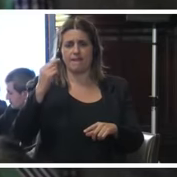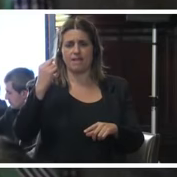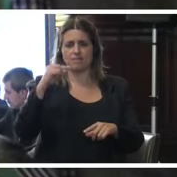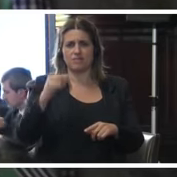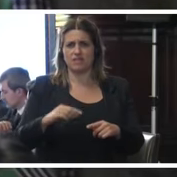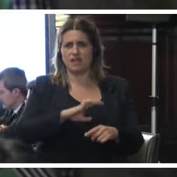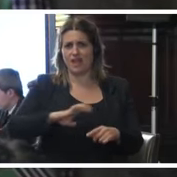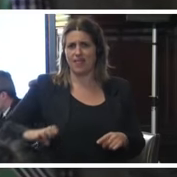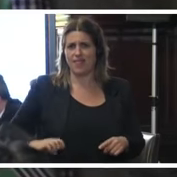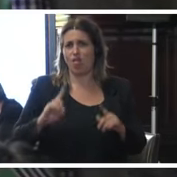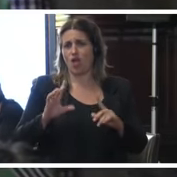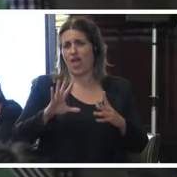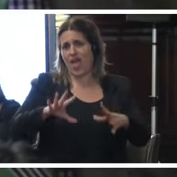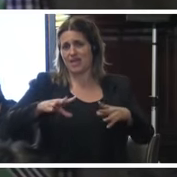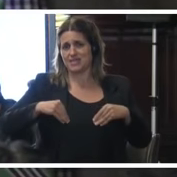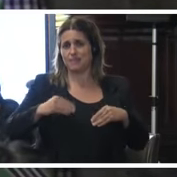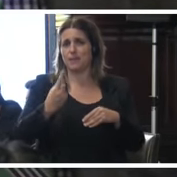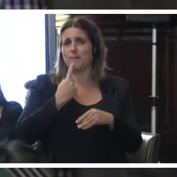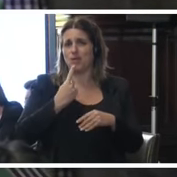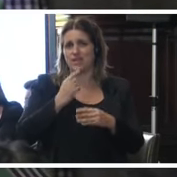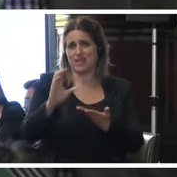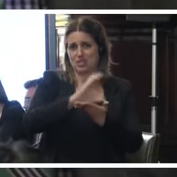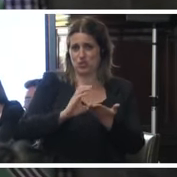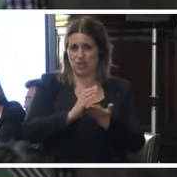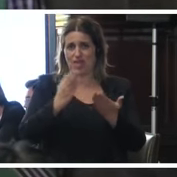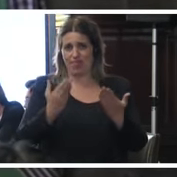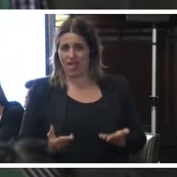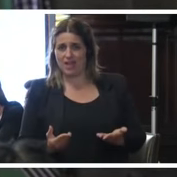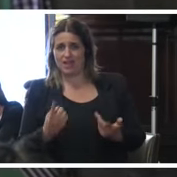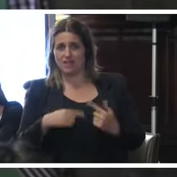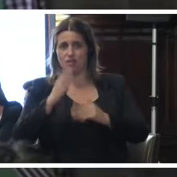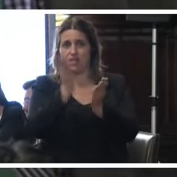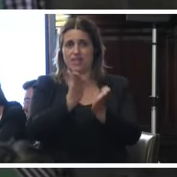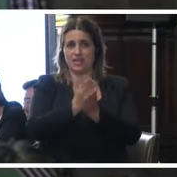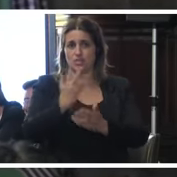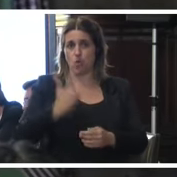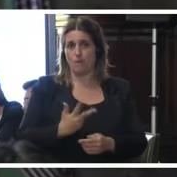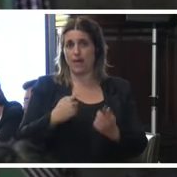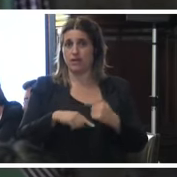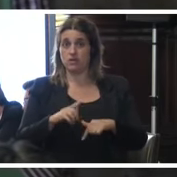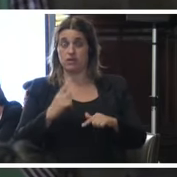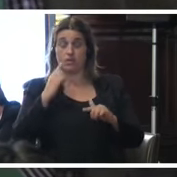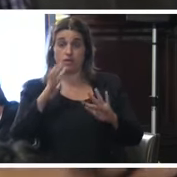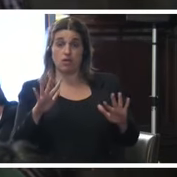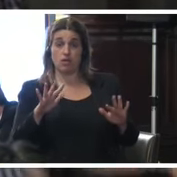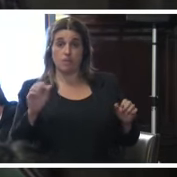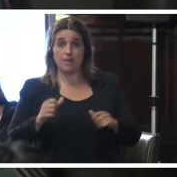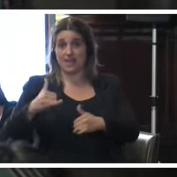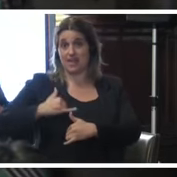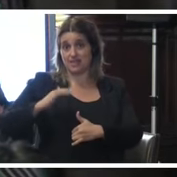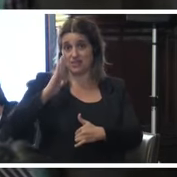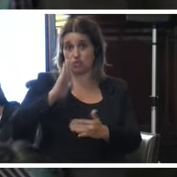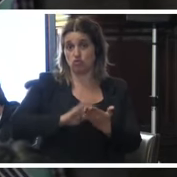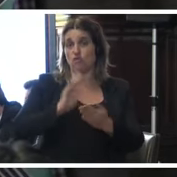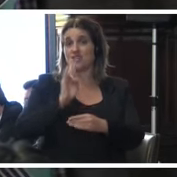cidadã, centrada na proteção de direitos humanos e afastando a militarização da segurança e do sistema de justiça. Para